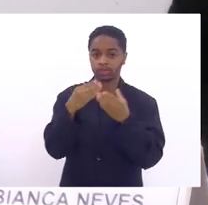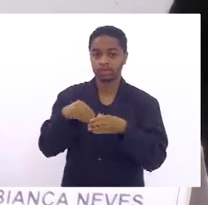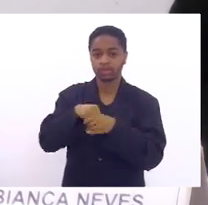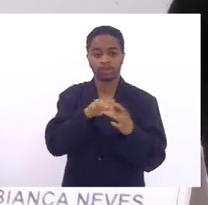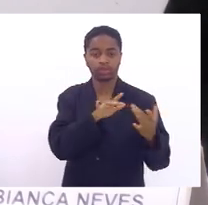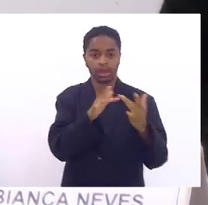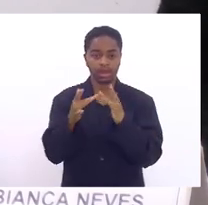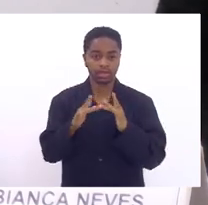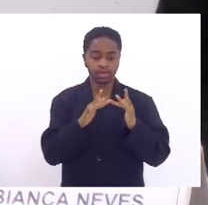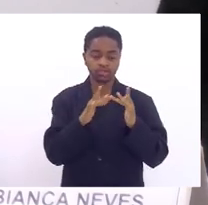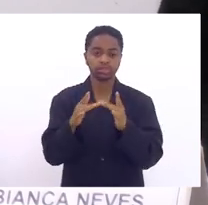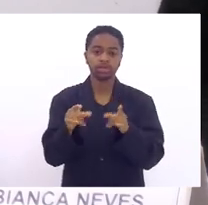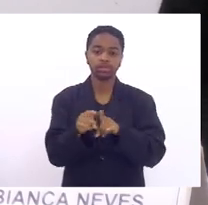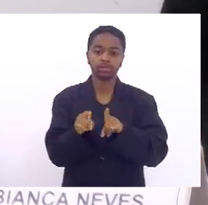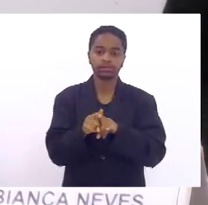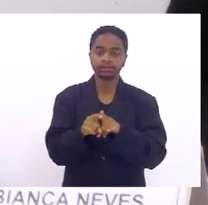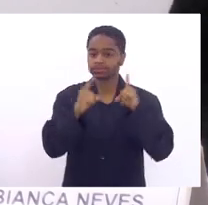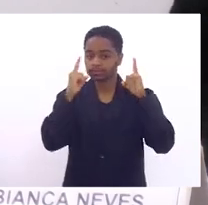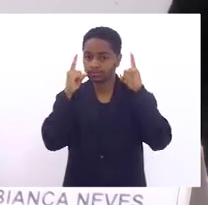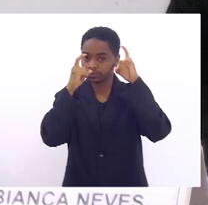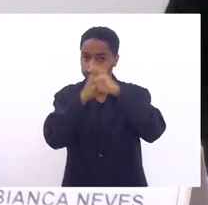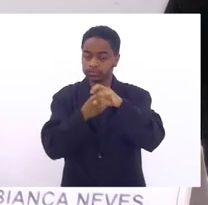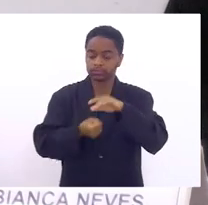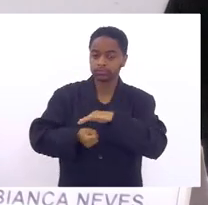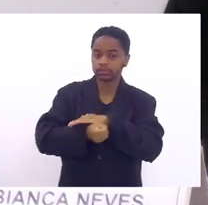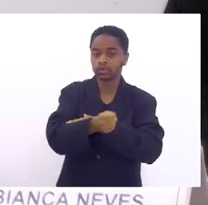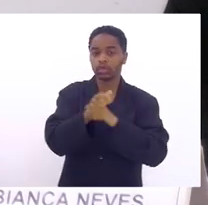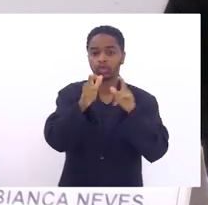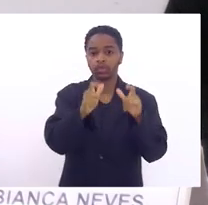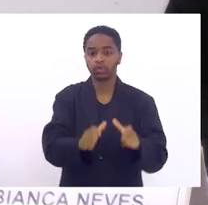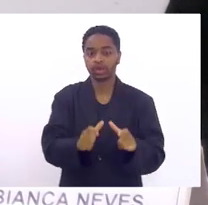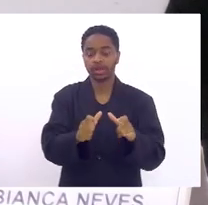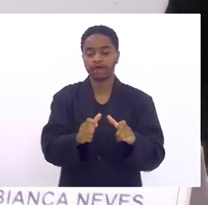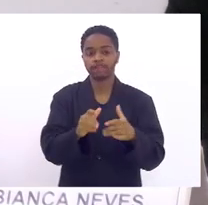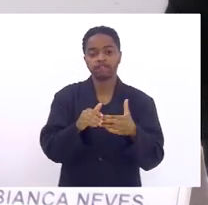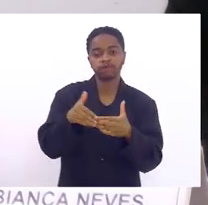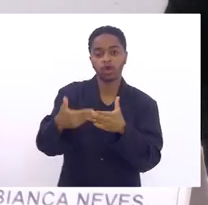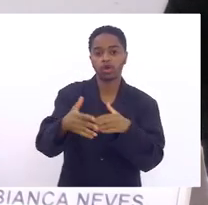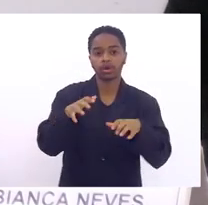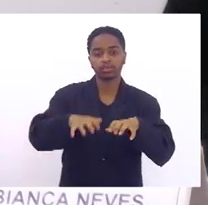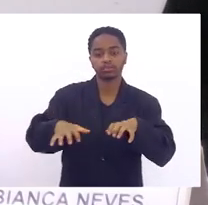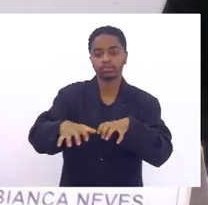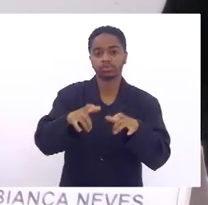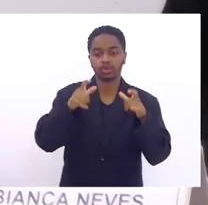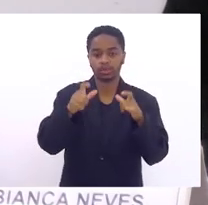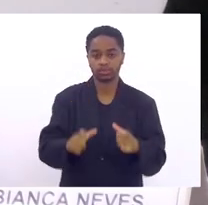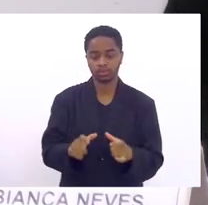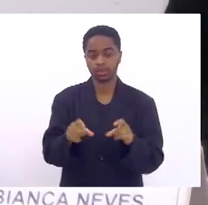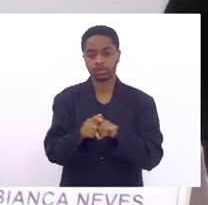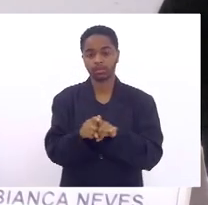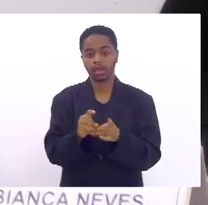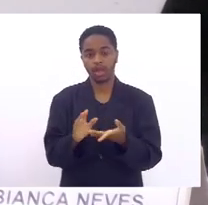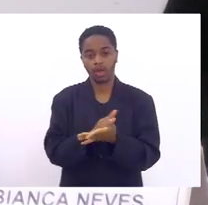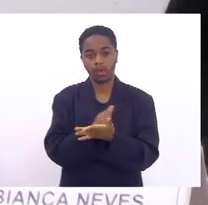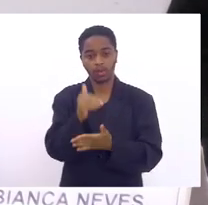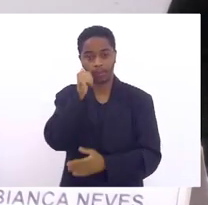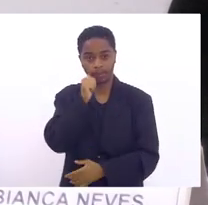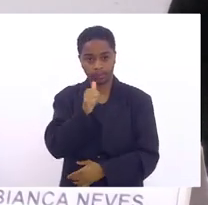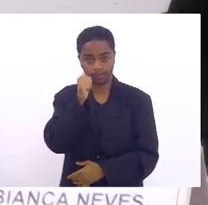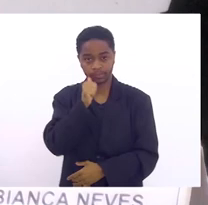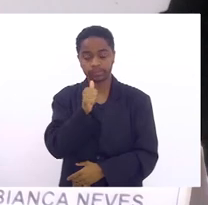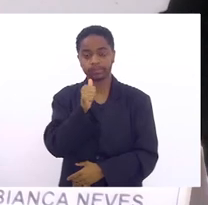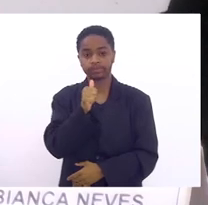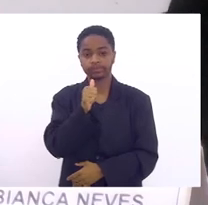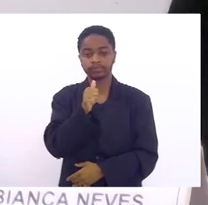a a dificuldade de inserção em redes não territorializadas sim algumas mulheres precisarão